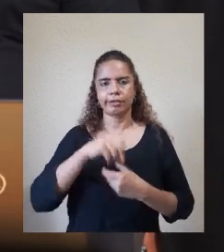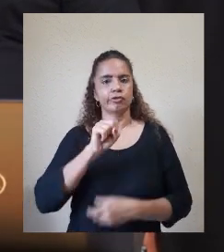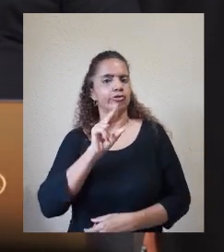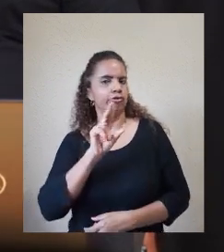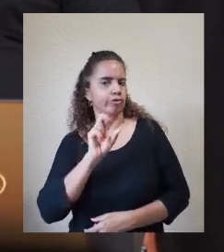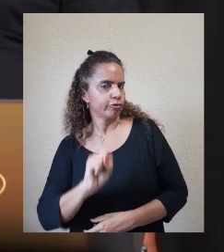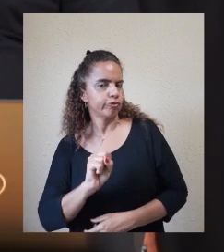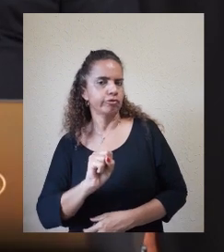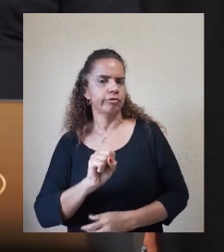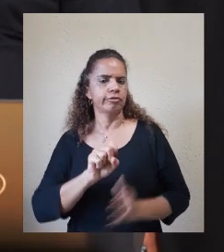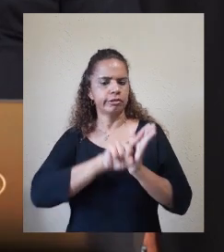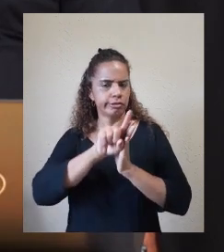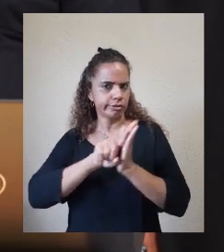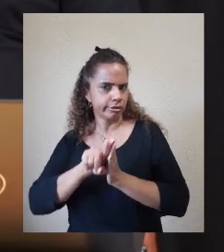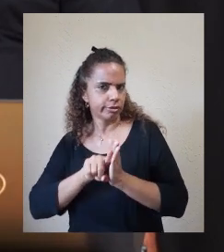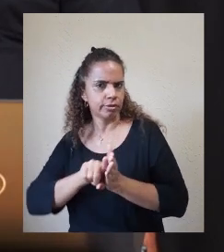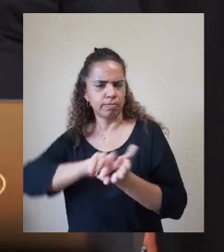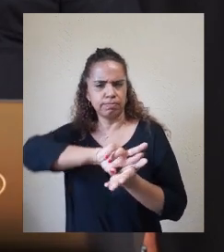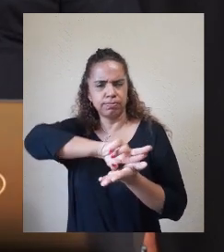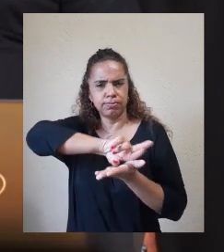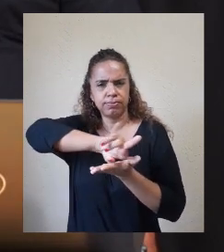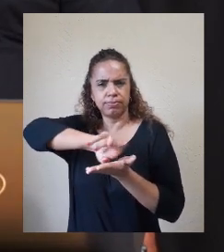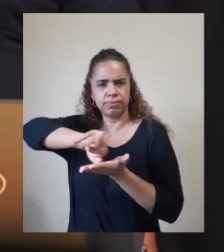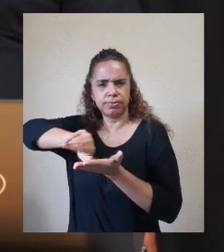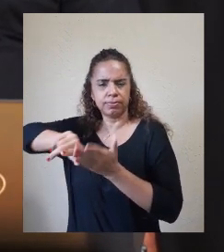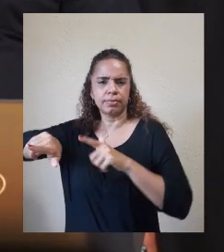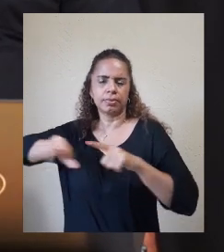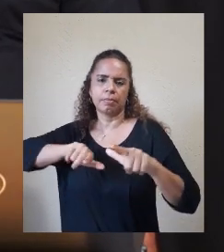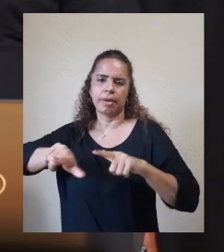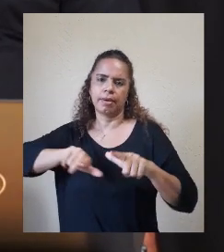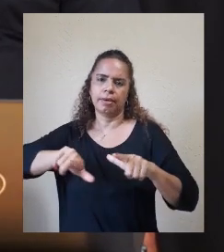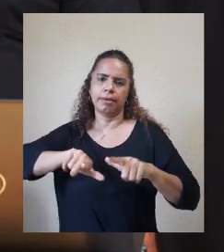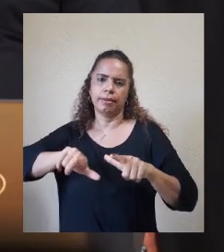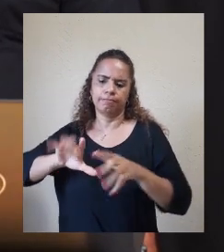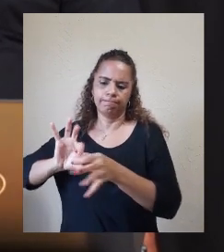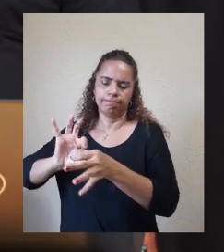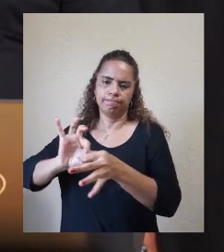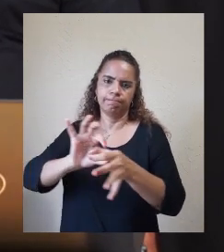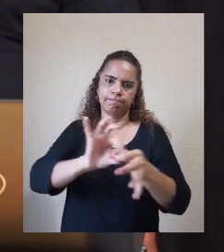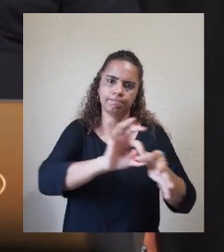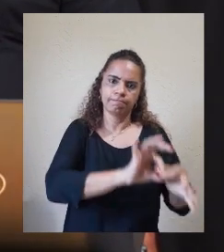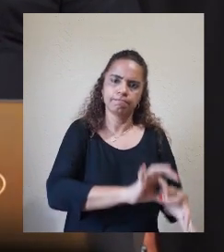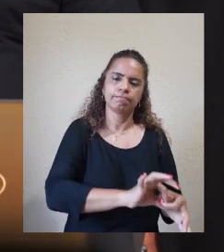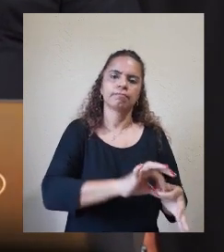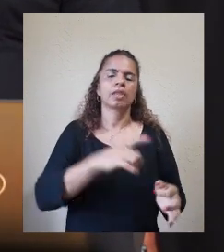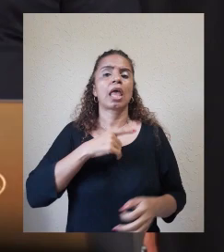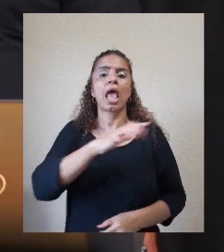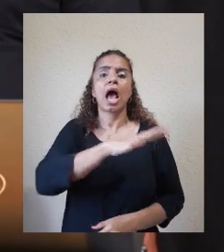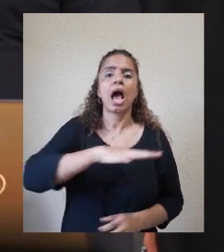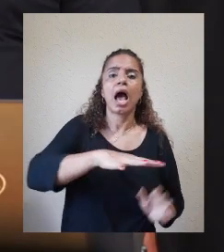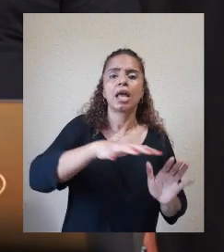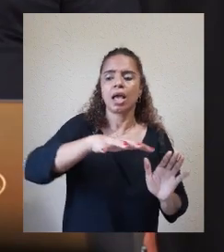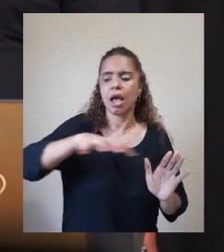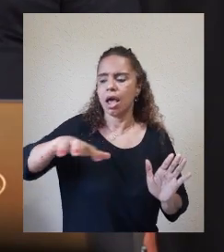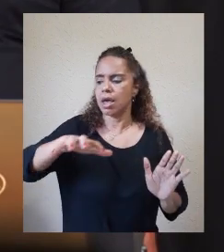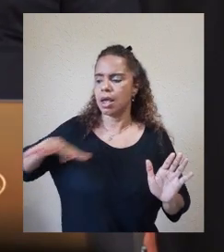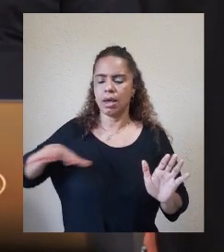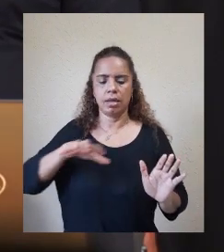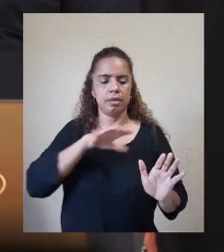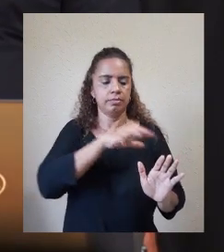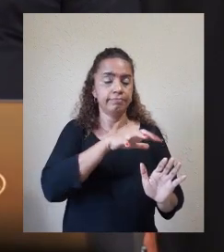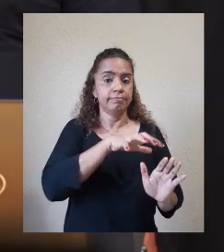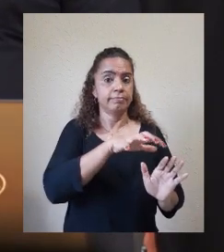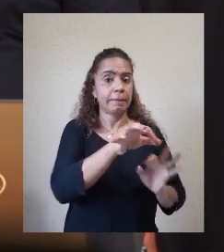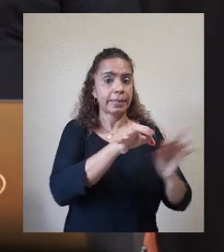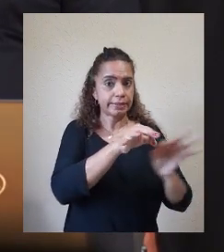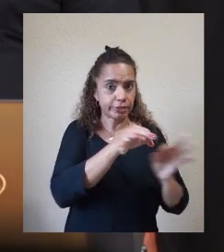né? O SUS, o Sistema Único de Saúde, ele envolve áreas de planejamento e de